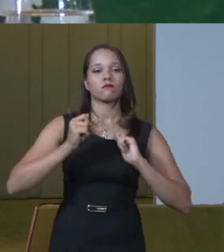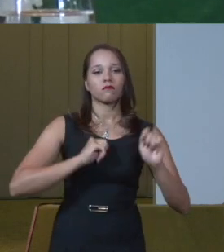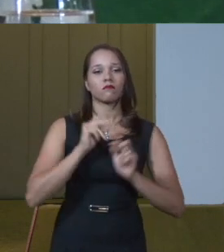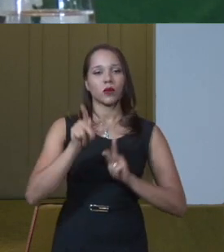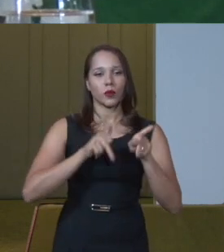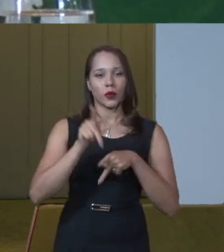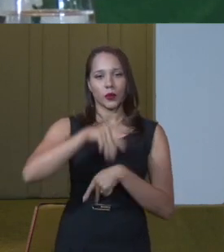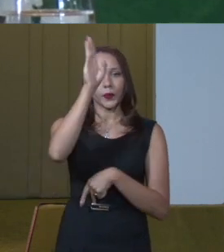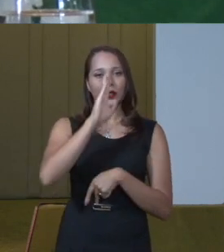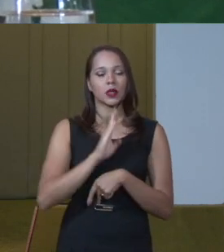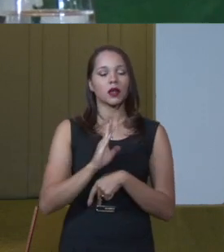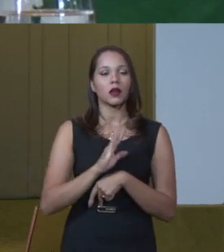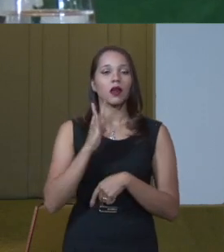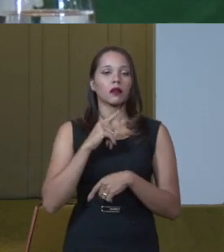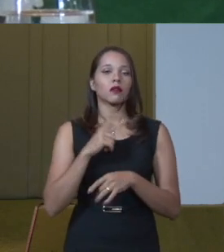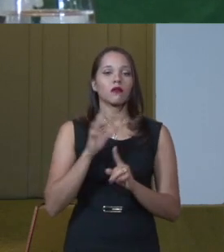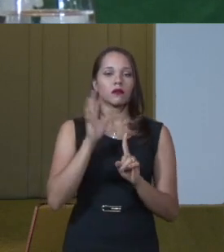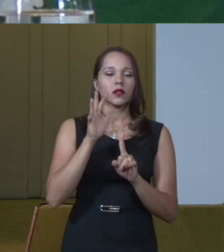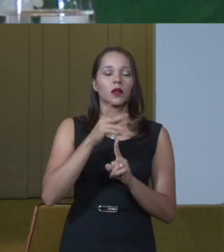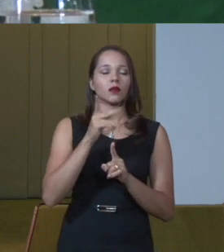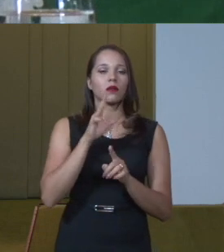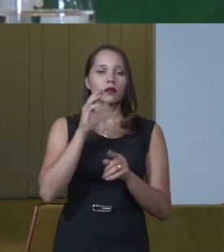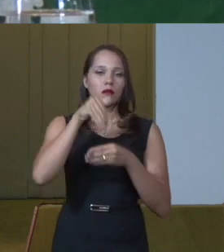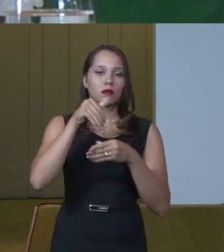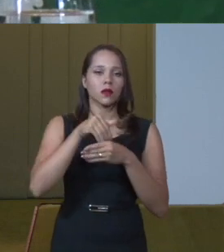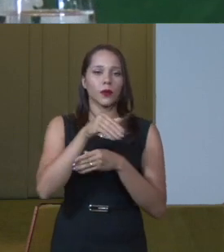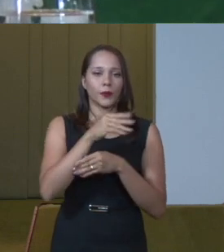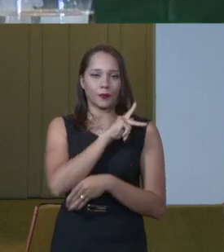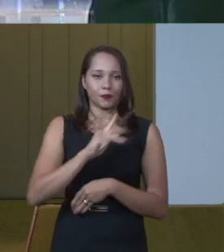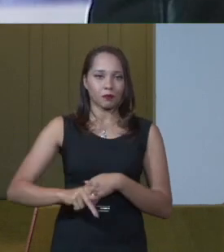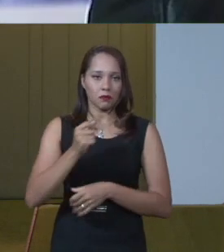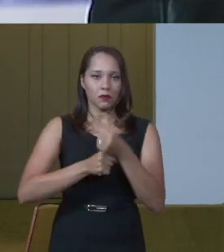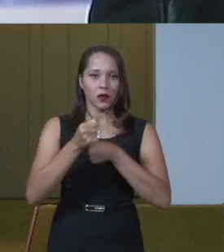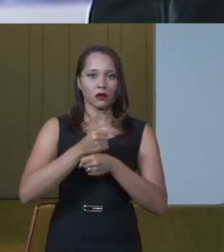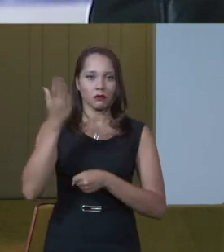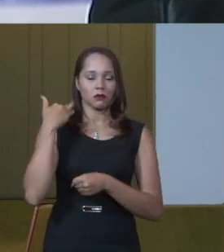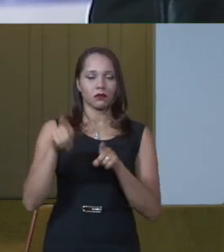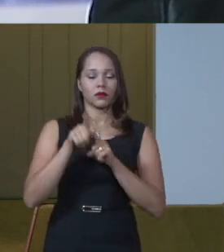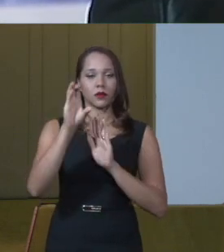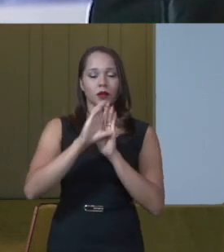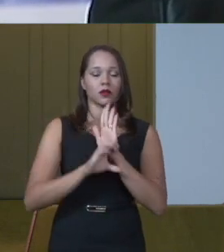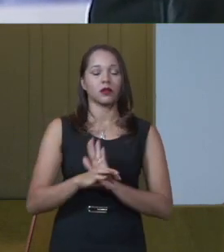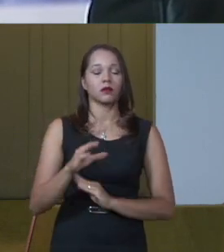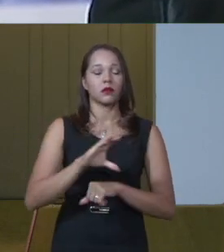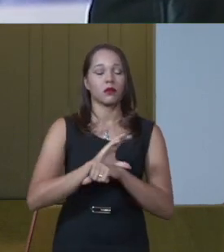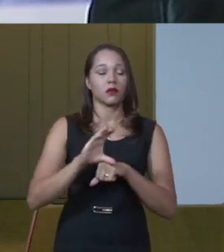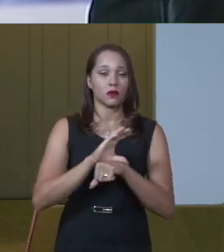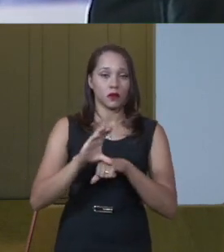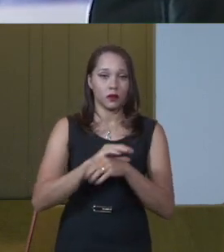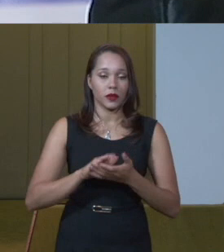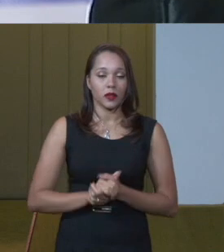nas eleições presidenciais do ano passado e nos princípios da nossa Constituição. Para o Brasil, de fato, os direitos